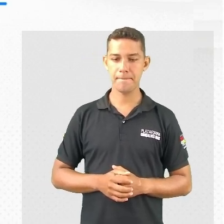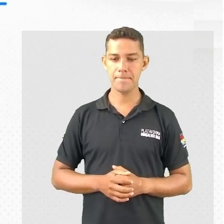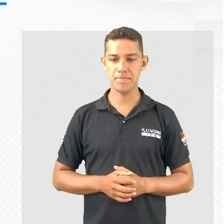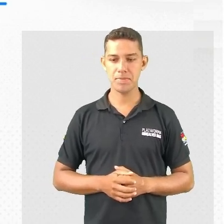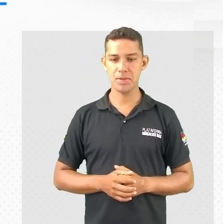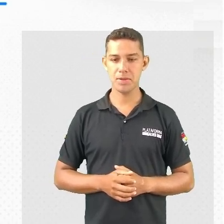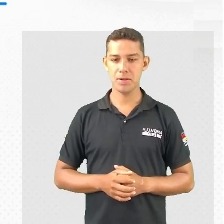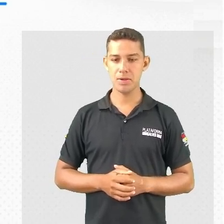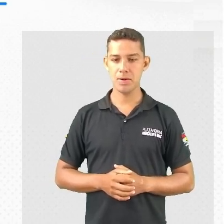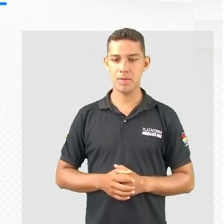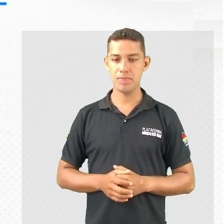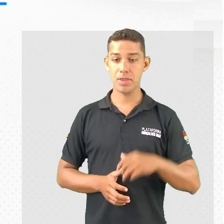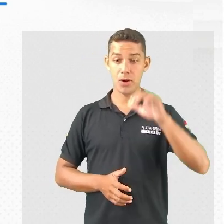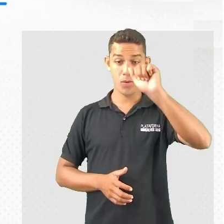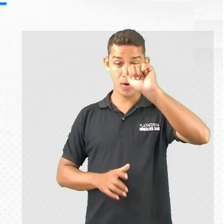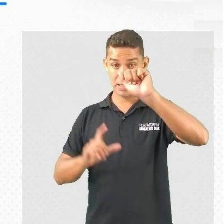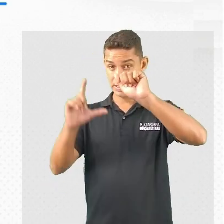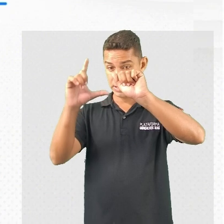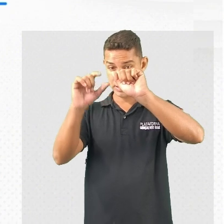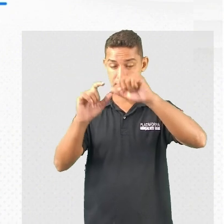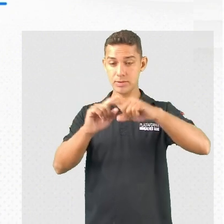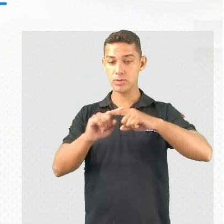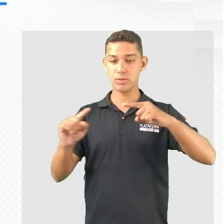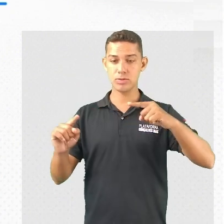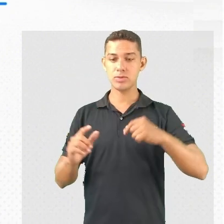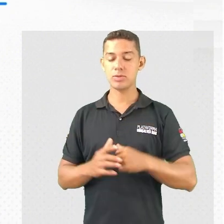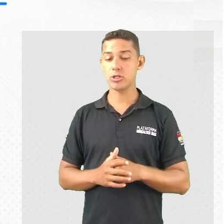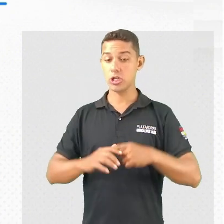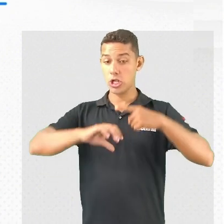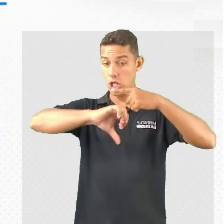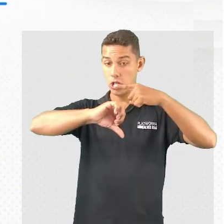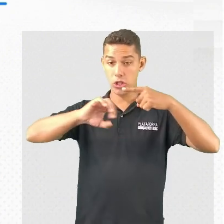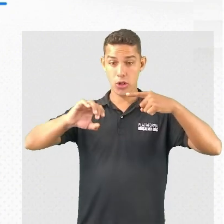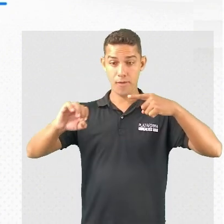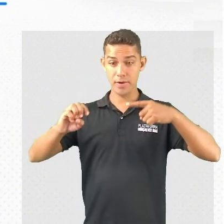ao Azinho sobre 90 mil.